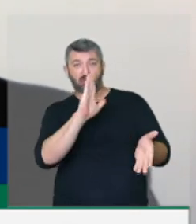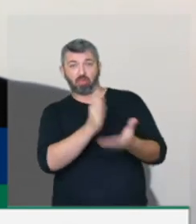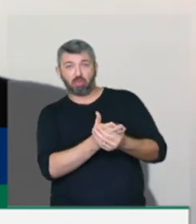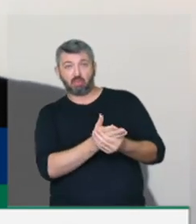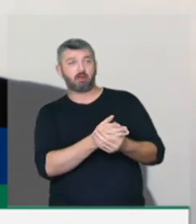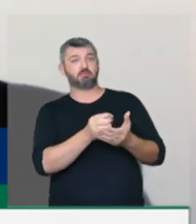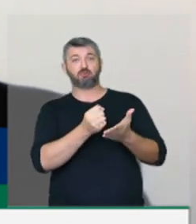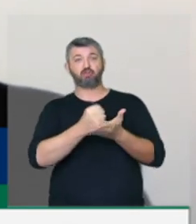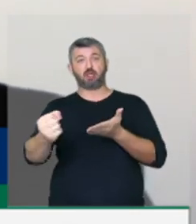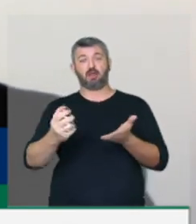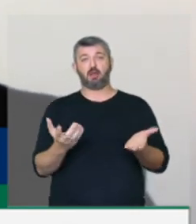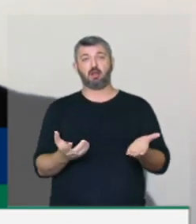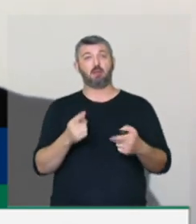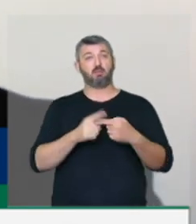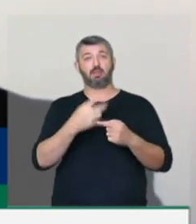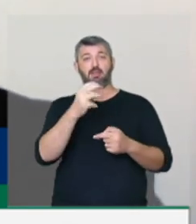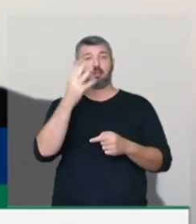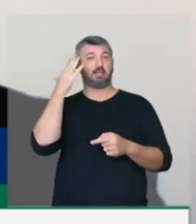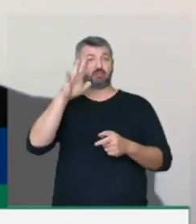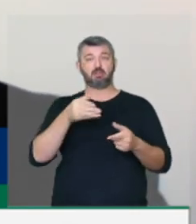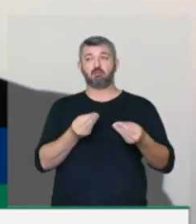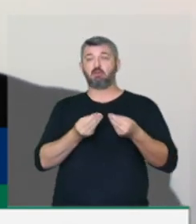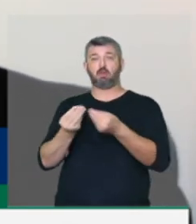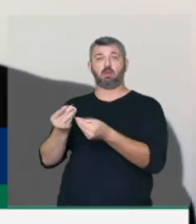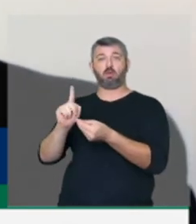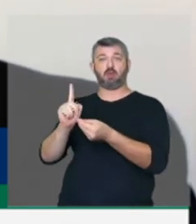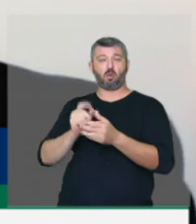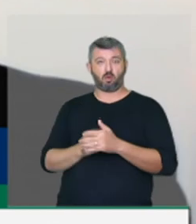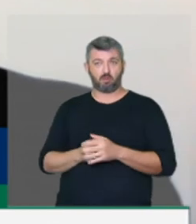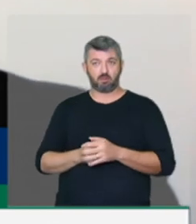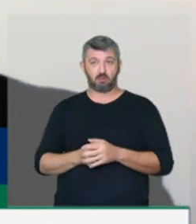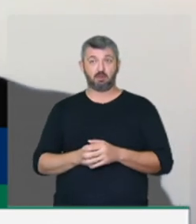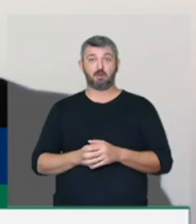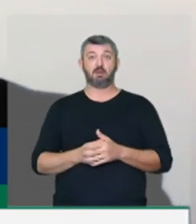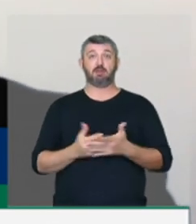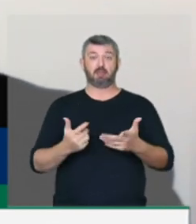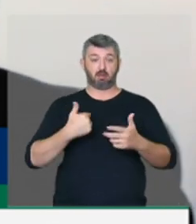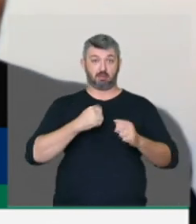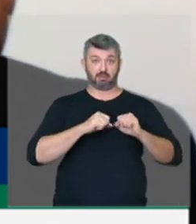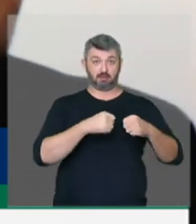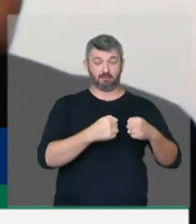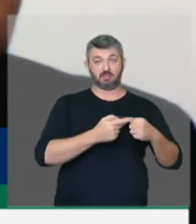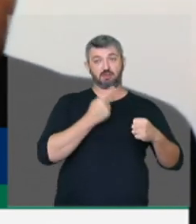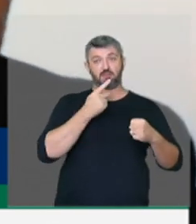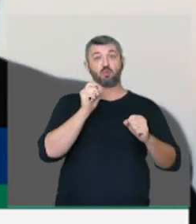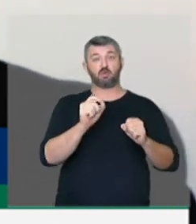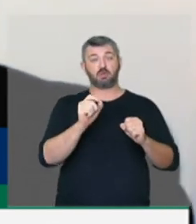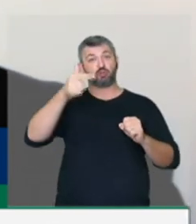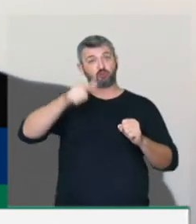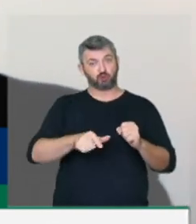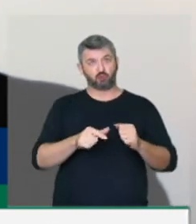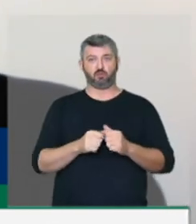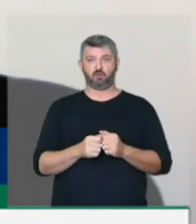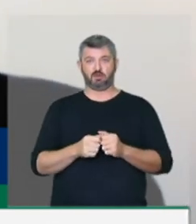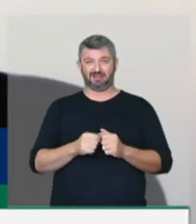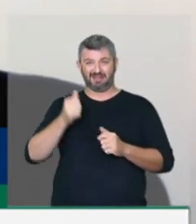ficariam prejudicadas. E aqui, a defesa, pedindo a devida fênia, repete que a